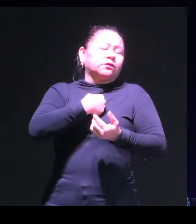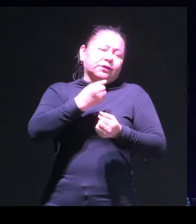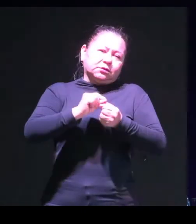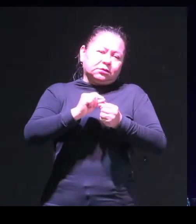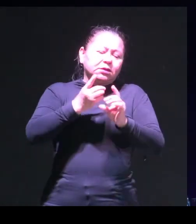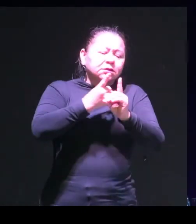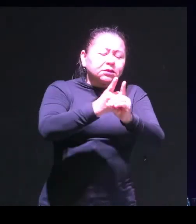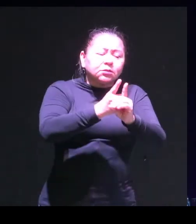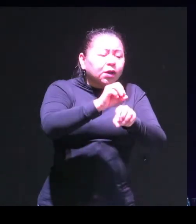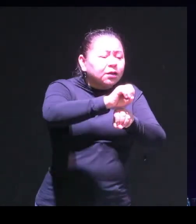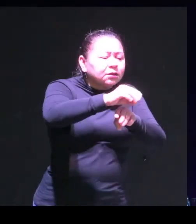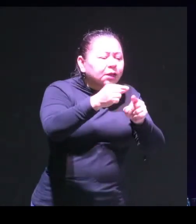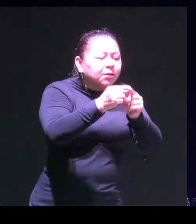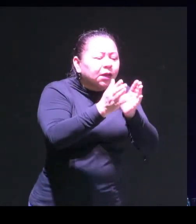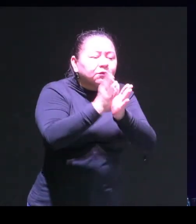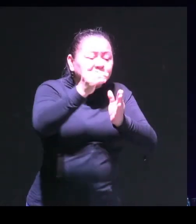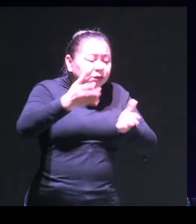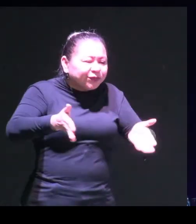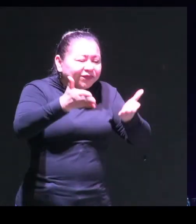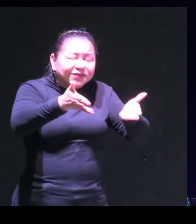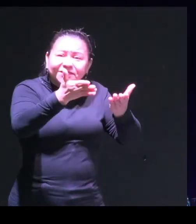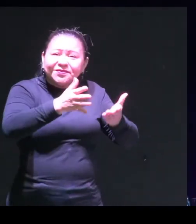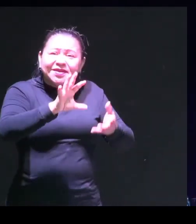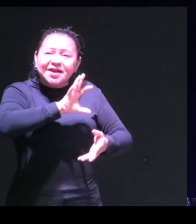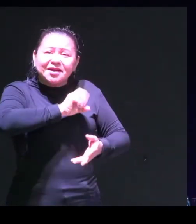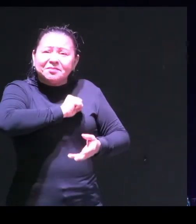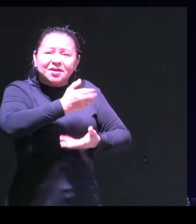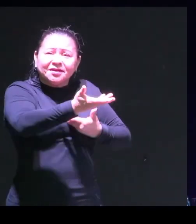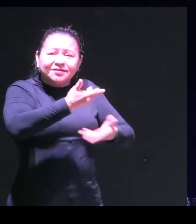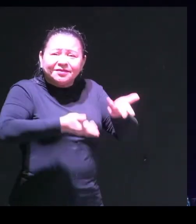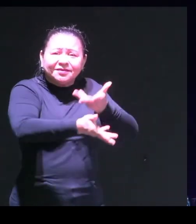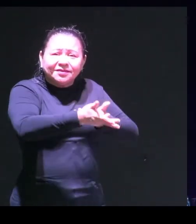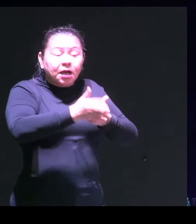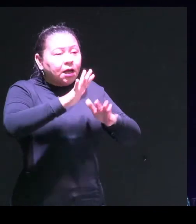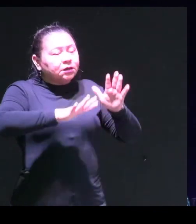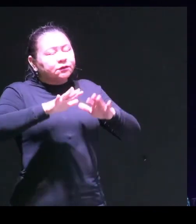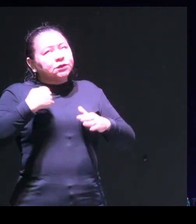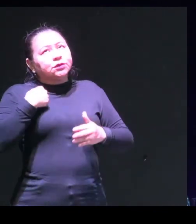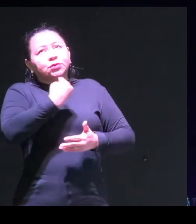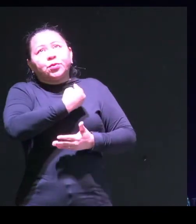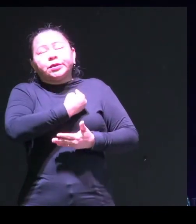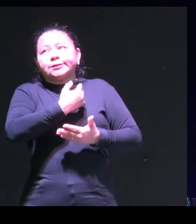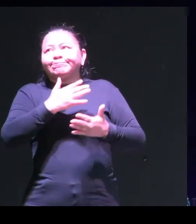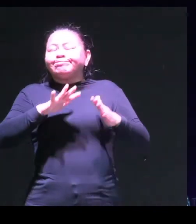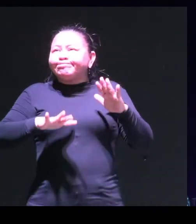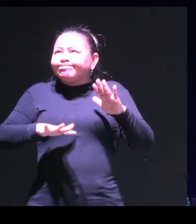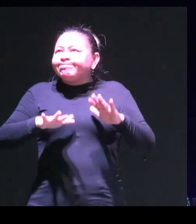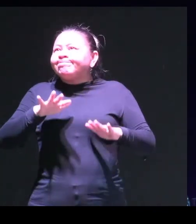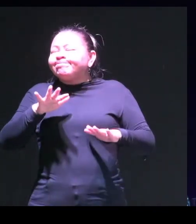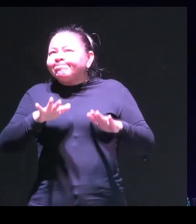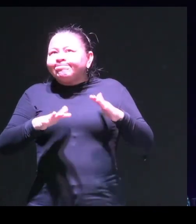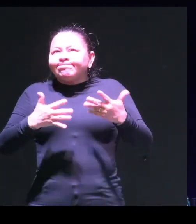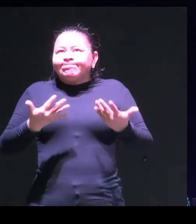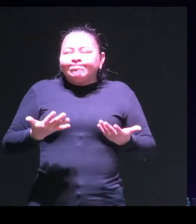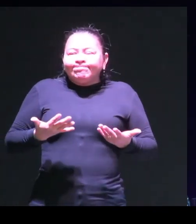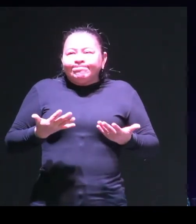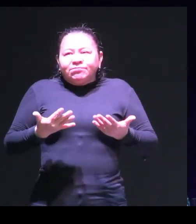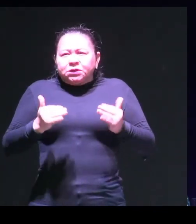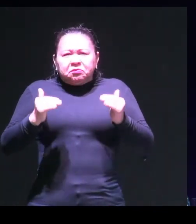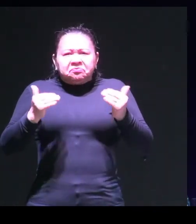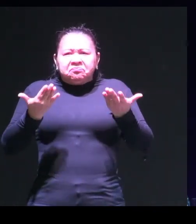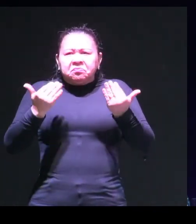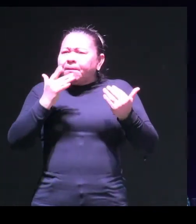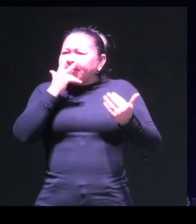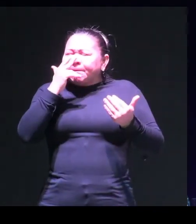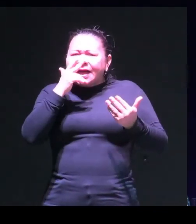Discipular pessoas. Eu estava pensando, às vezes nós não estamos muito ligados